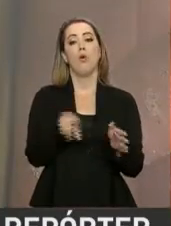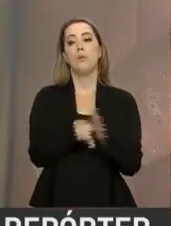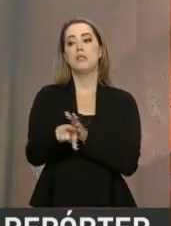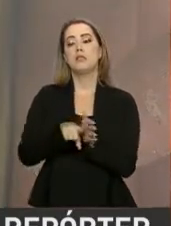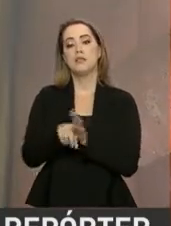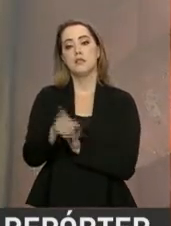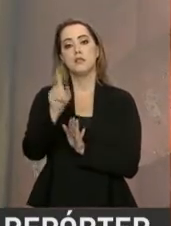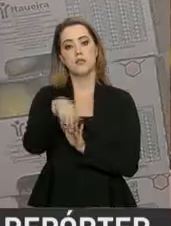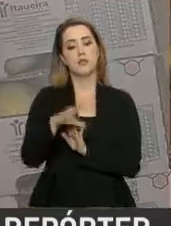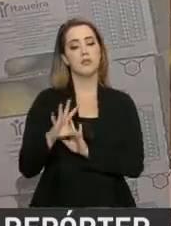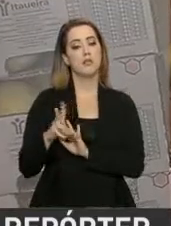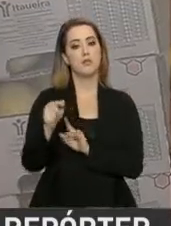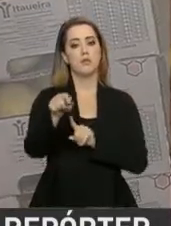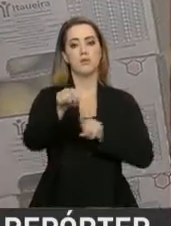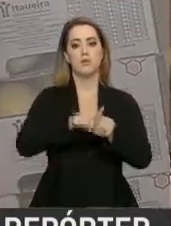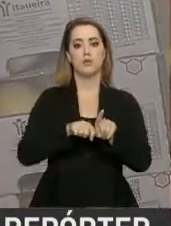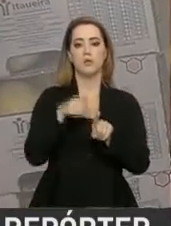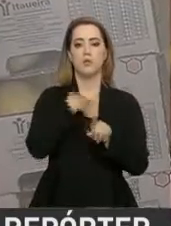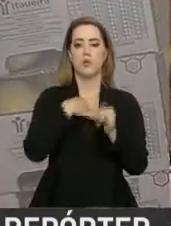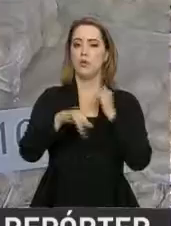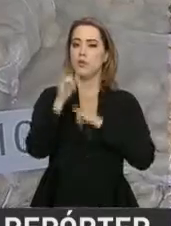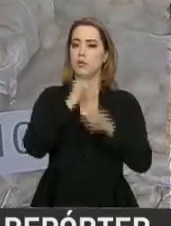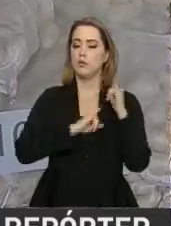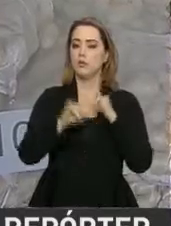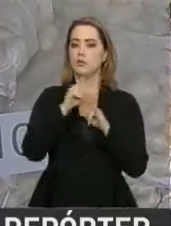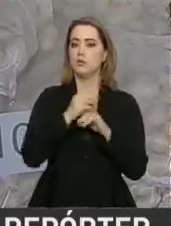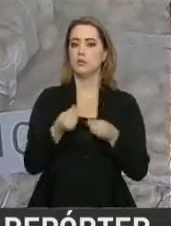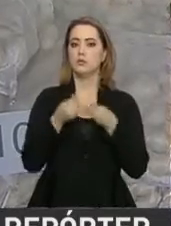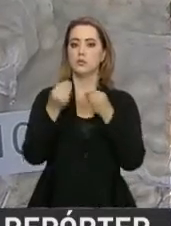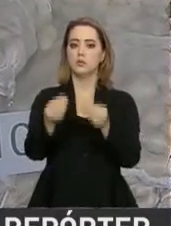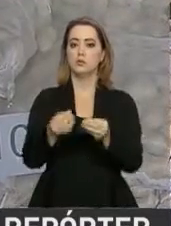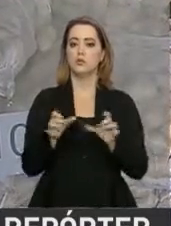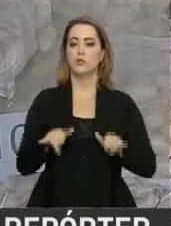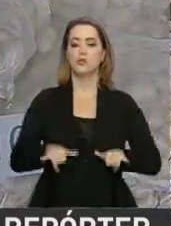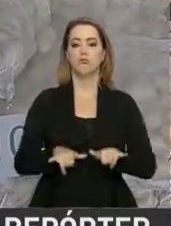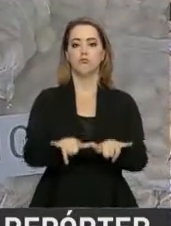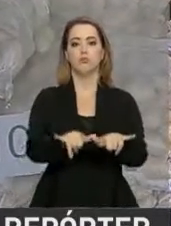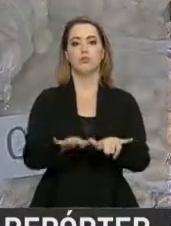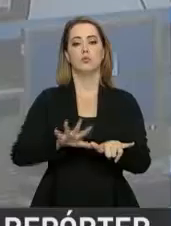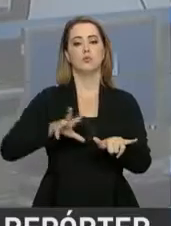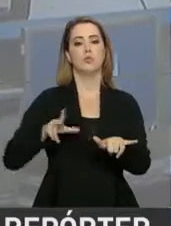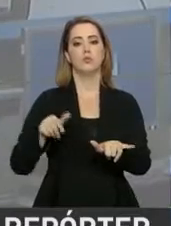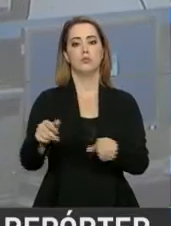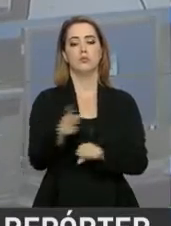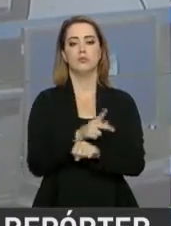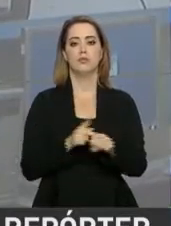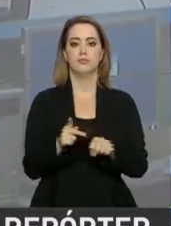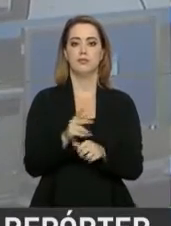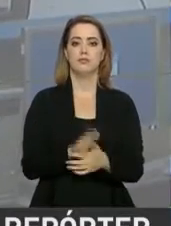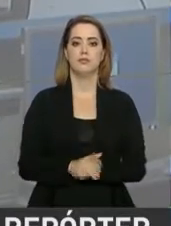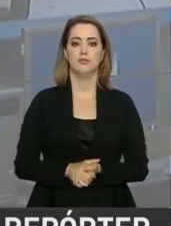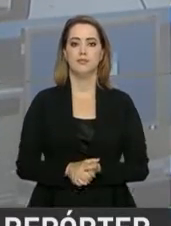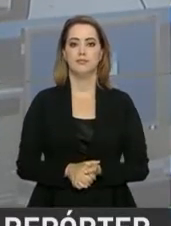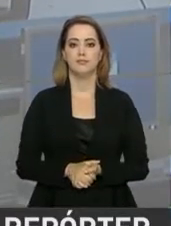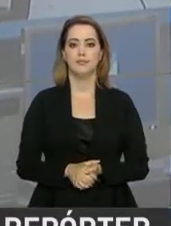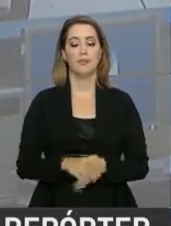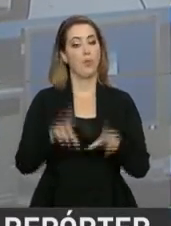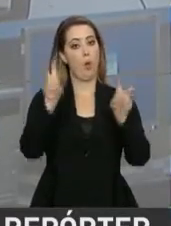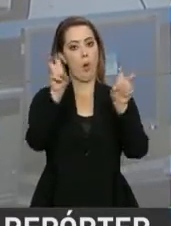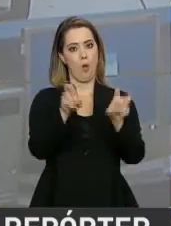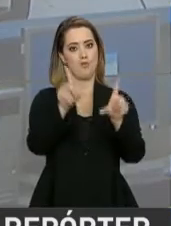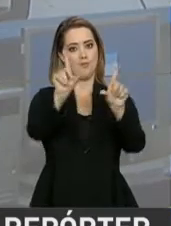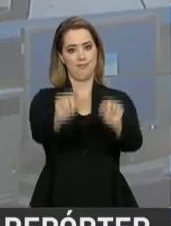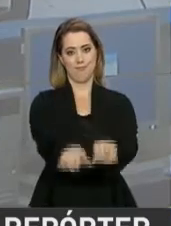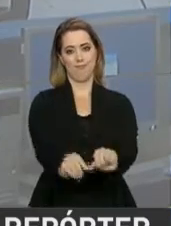os meses pela Conab a partir de informações fornecidas pelos mercados atacadistas de todo o país. O tema ainda é queda